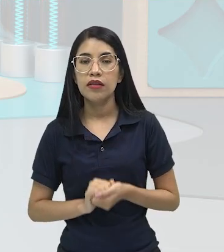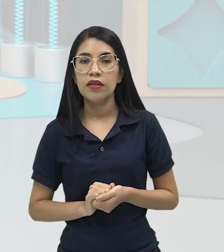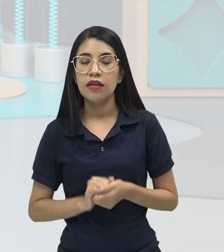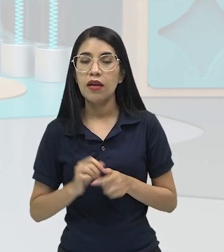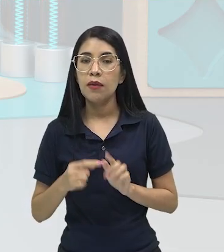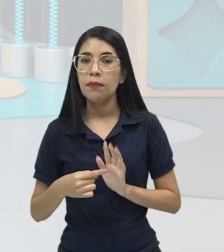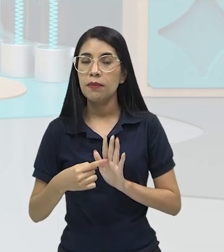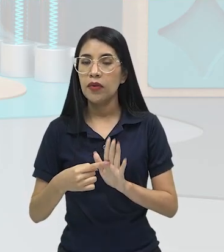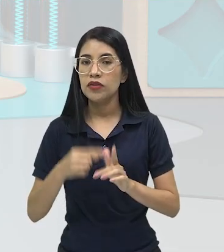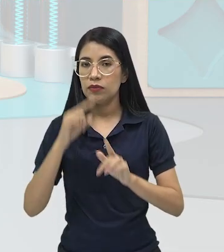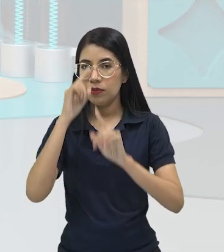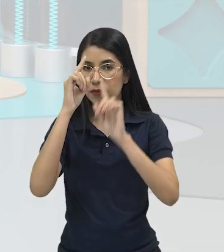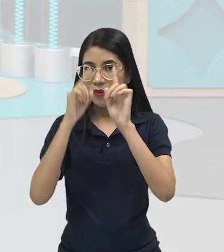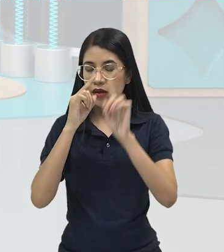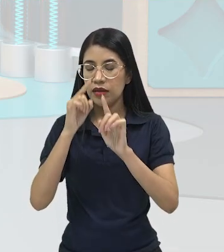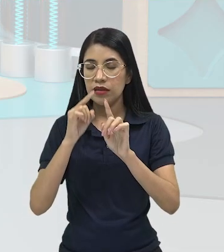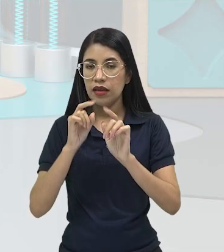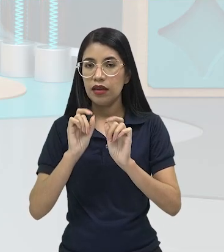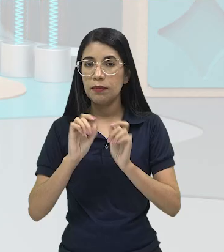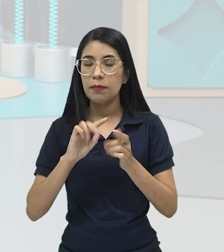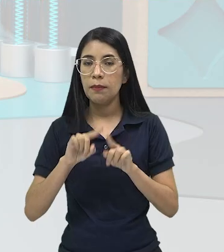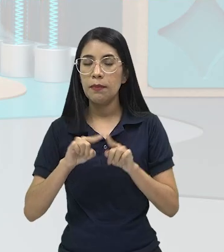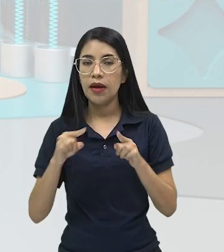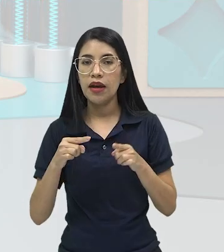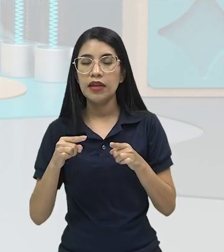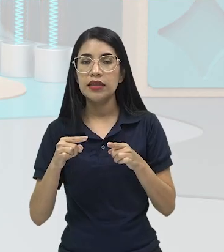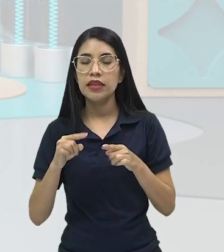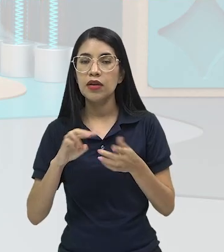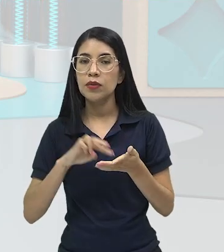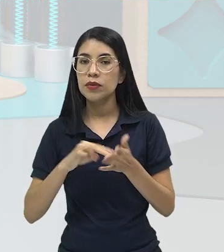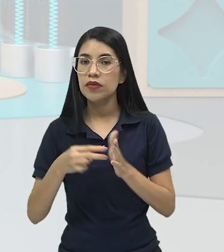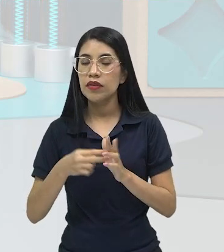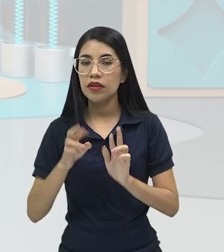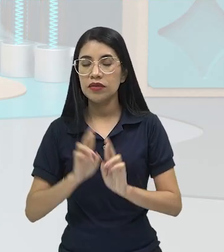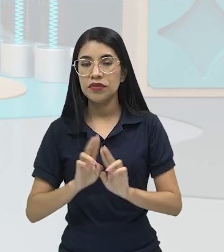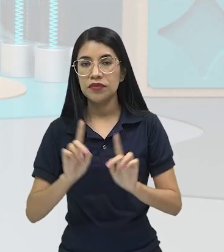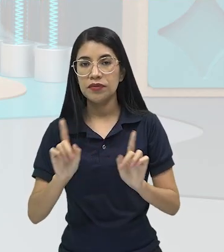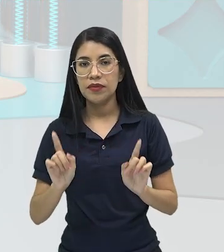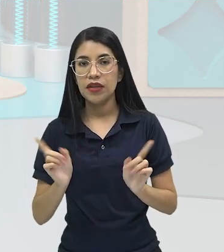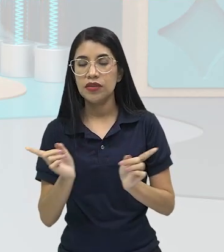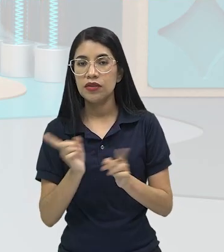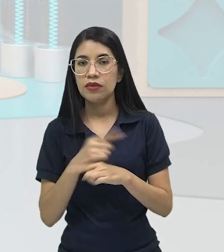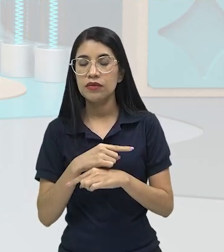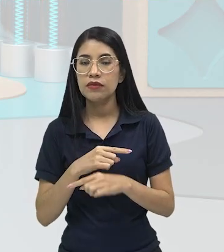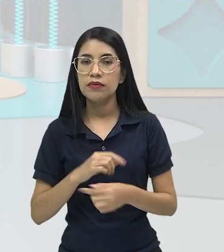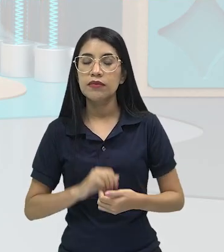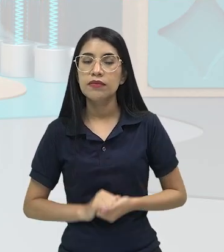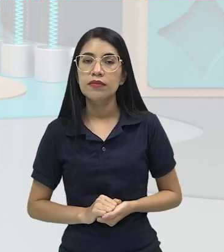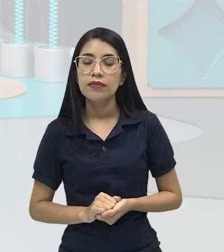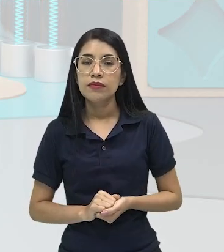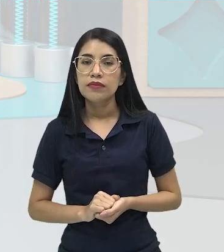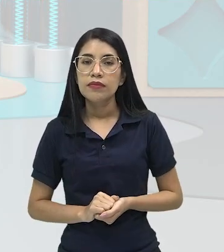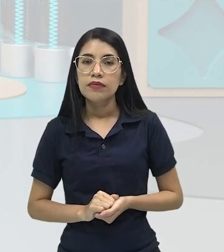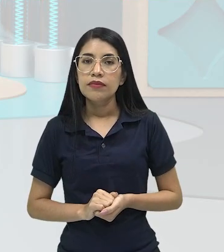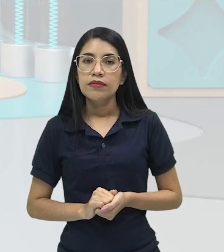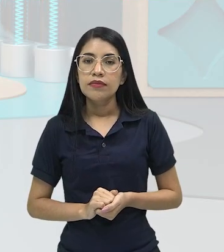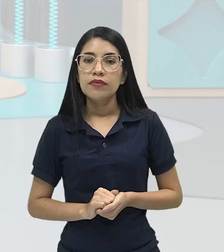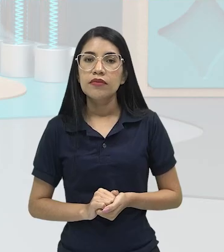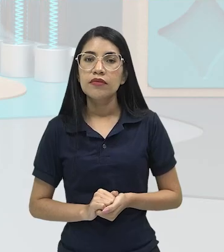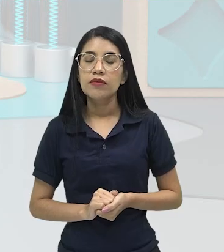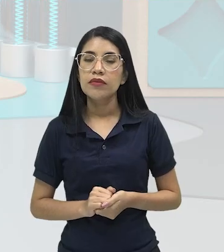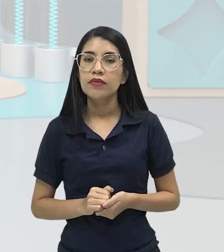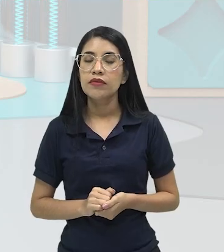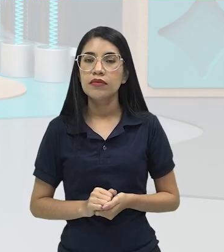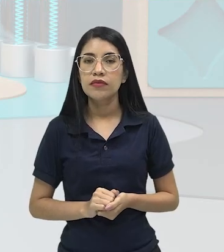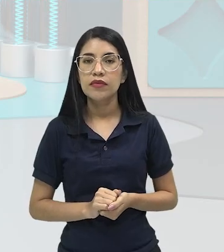determinada ideia em que ela quer dizer, na verdade, um outro sentido, um outro significado. Então, você diz